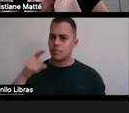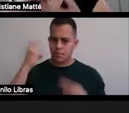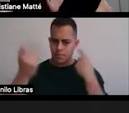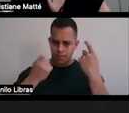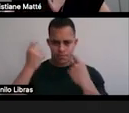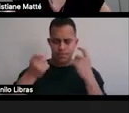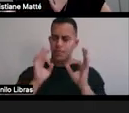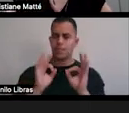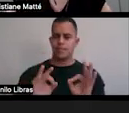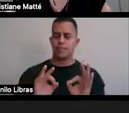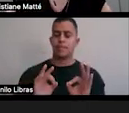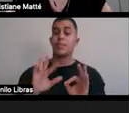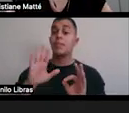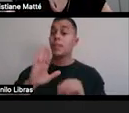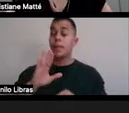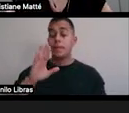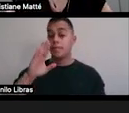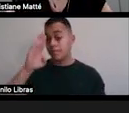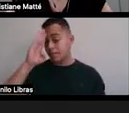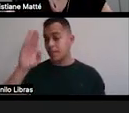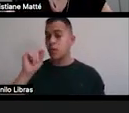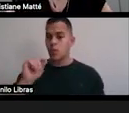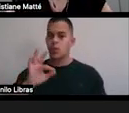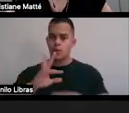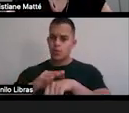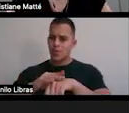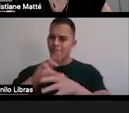Mais ainda, enquanto várias doenças,